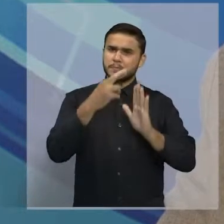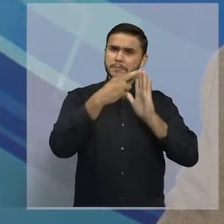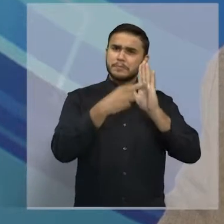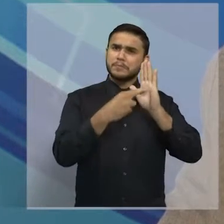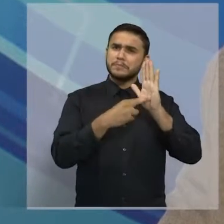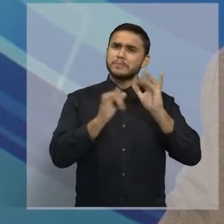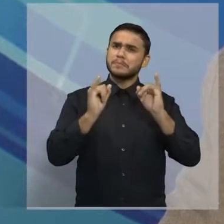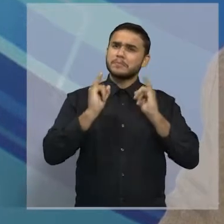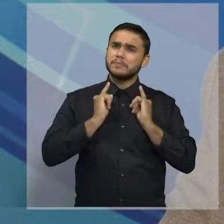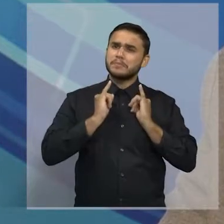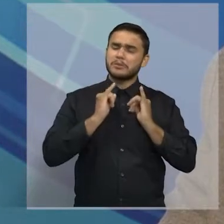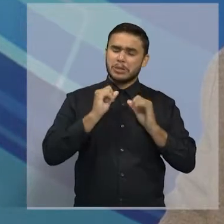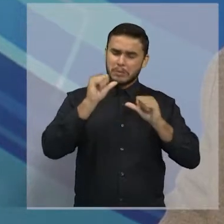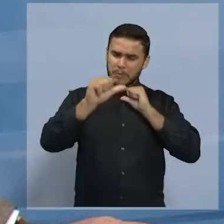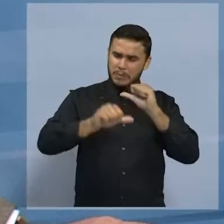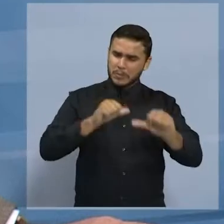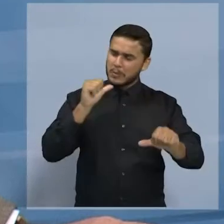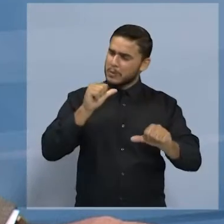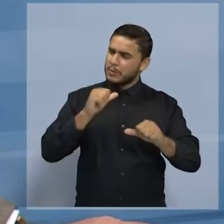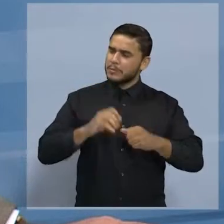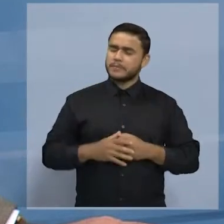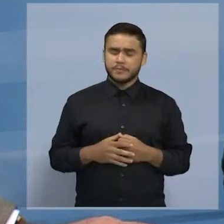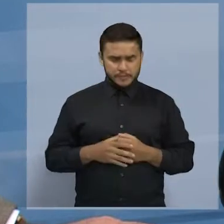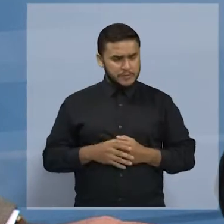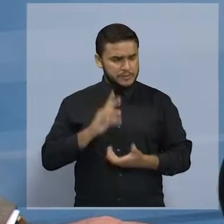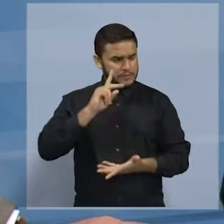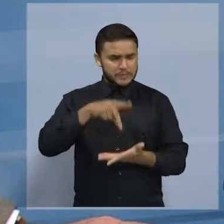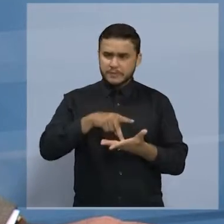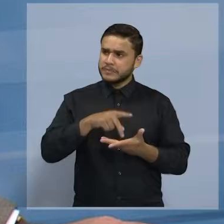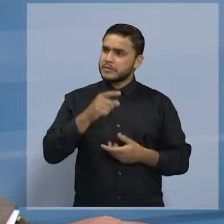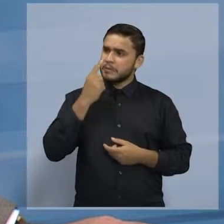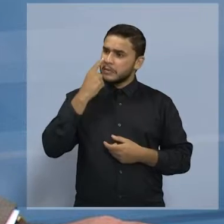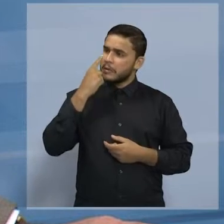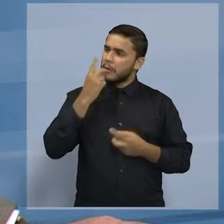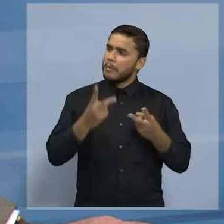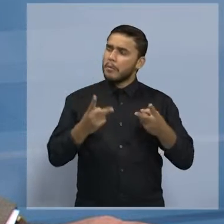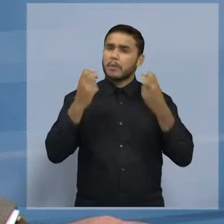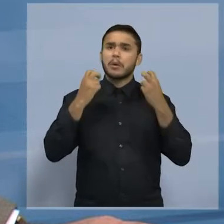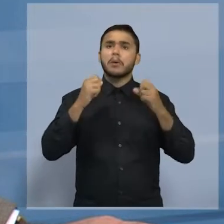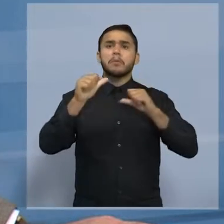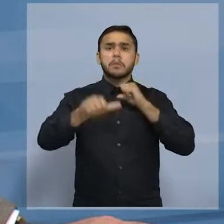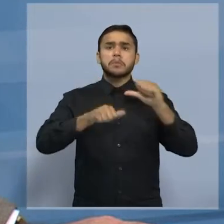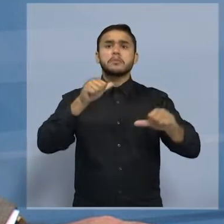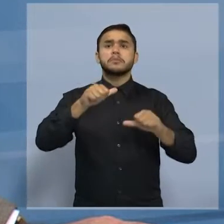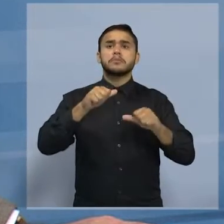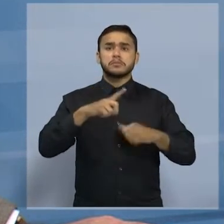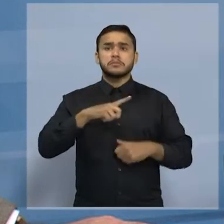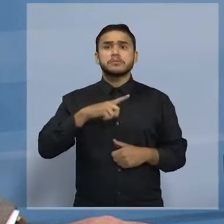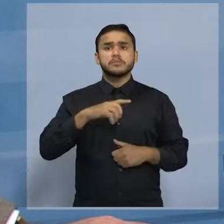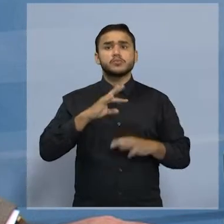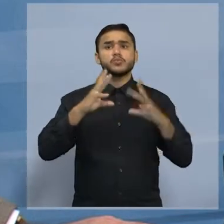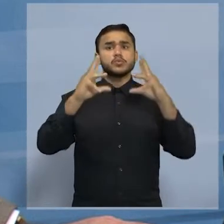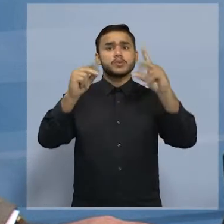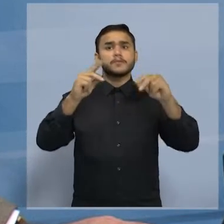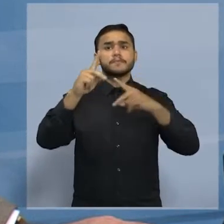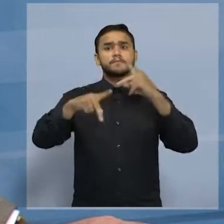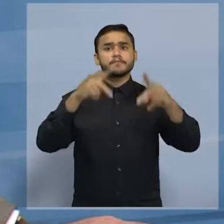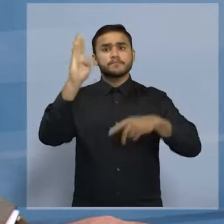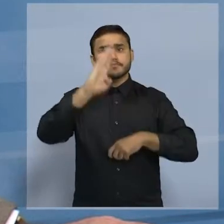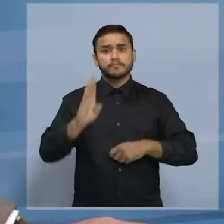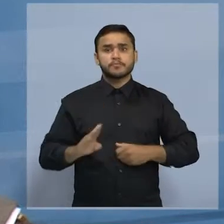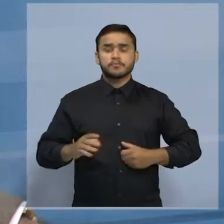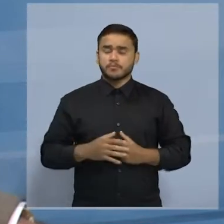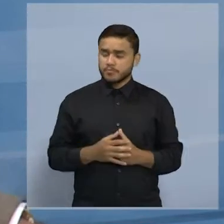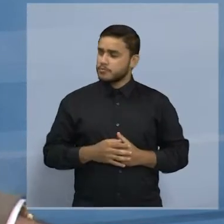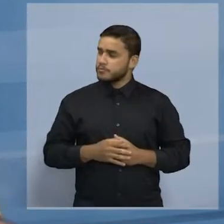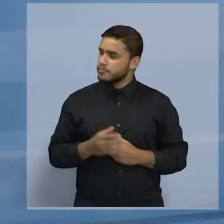tem essa importância e o que efetivamente ela poderá mudar na vida dos brasileiros? Professor Flávio, muito